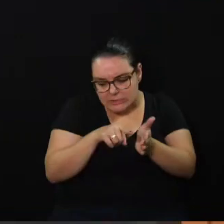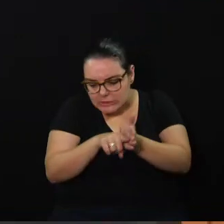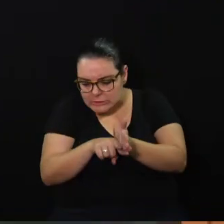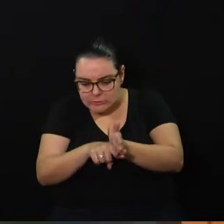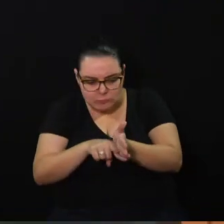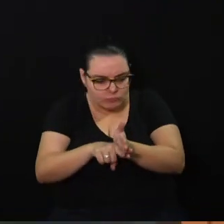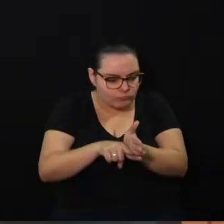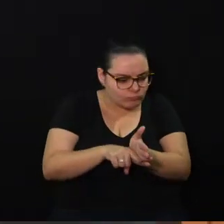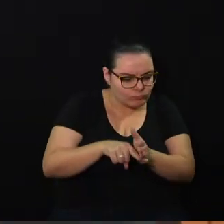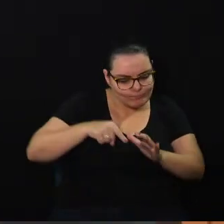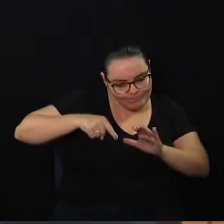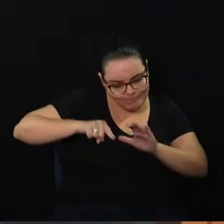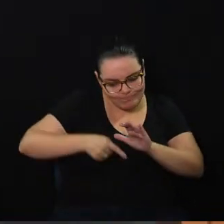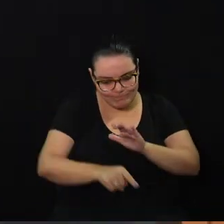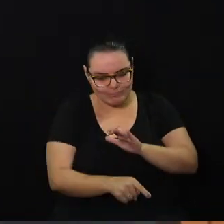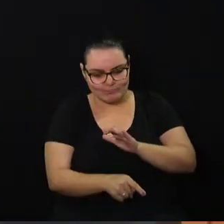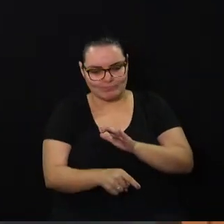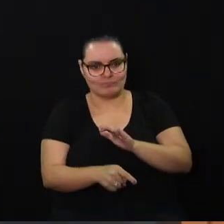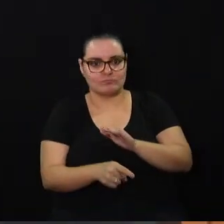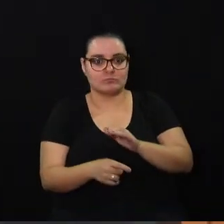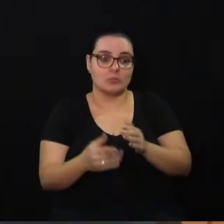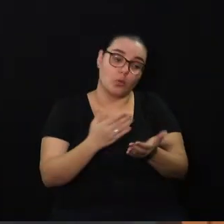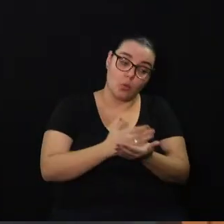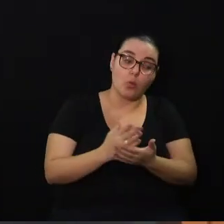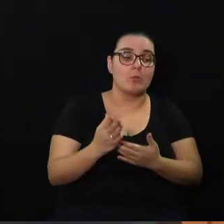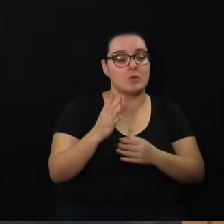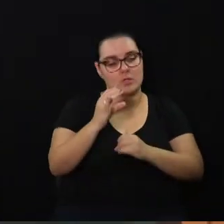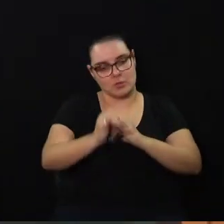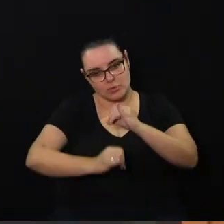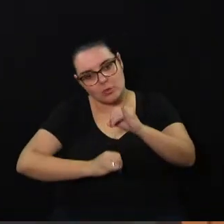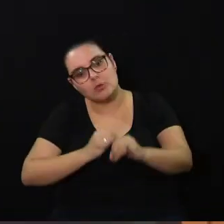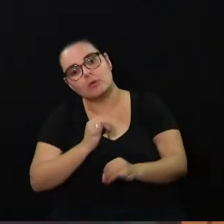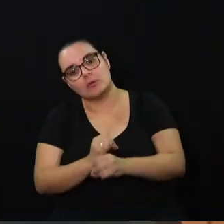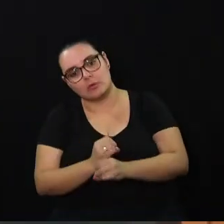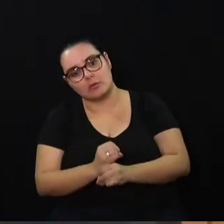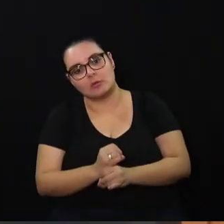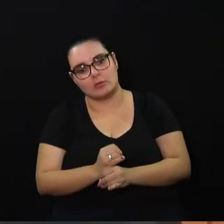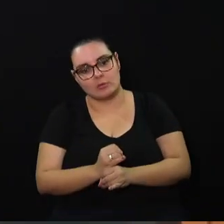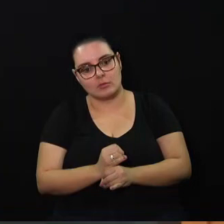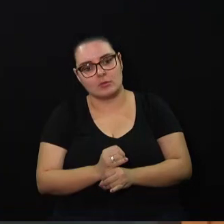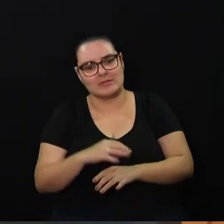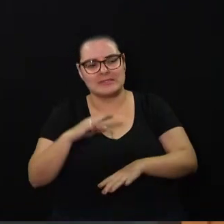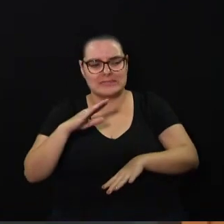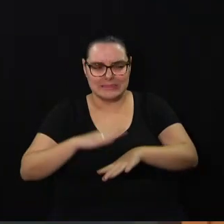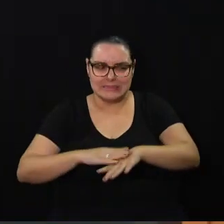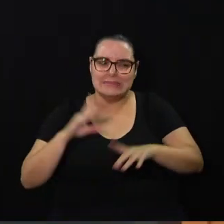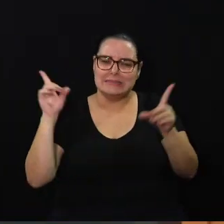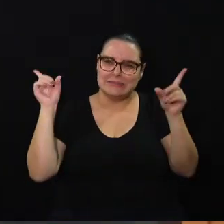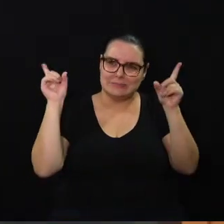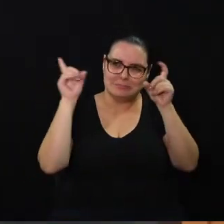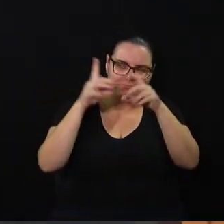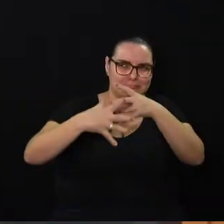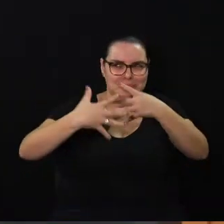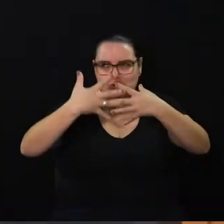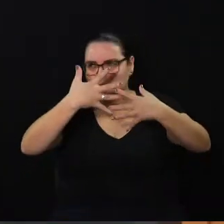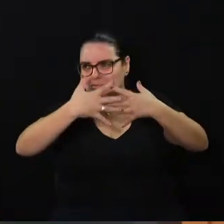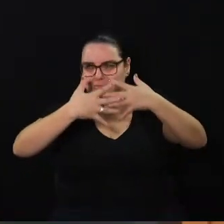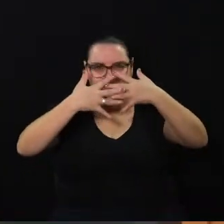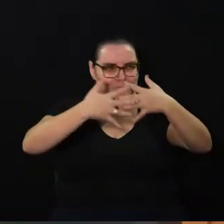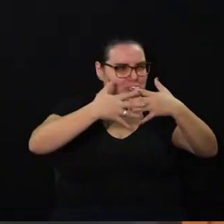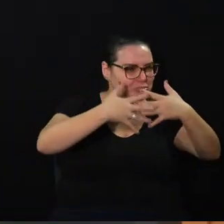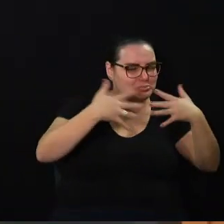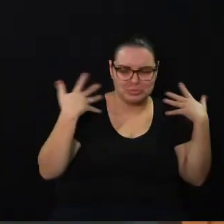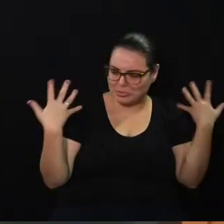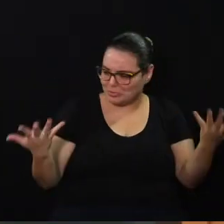muito a princípio na internet que acabou me deixando muito mais confusa em relação aos sintomas